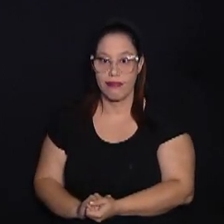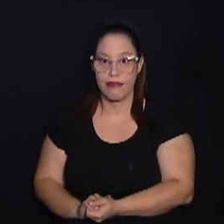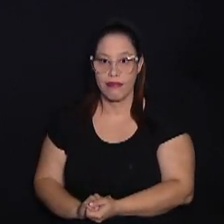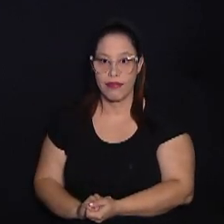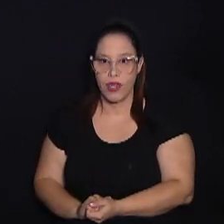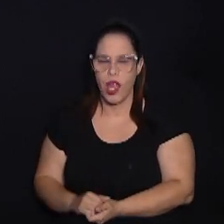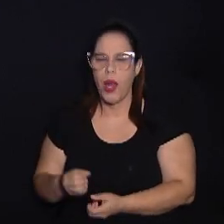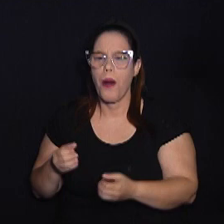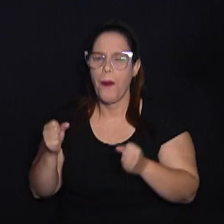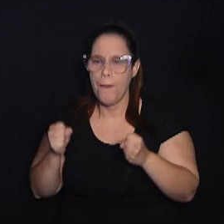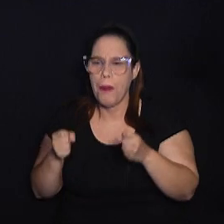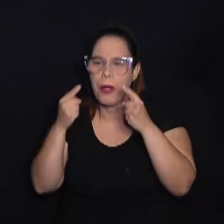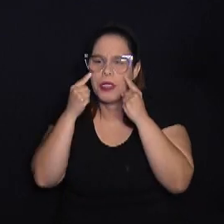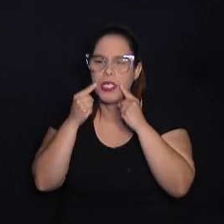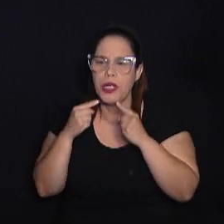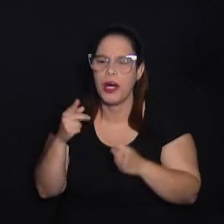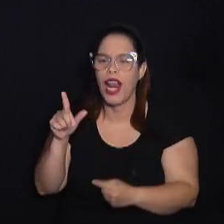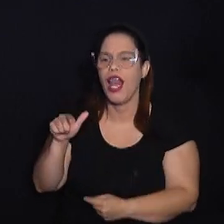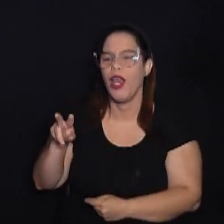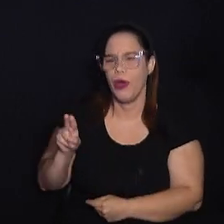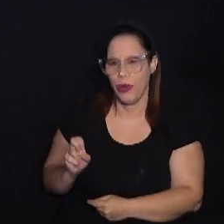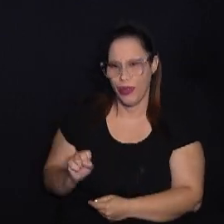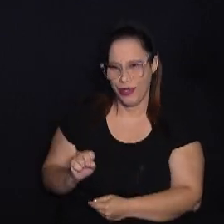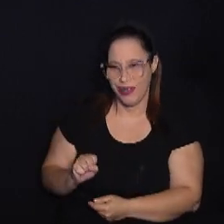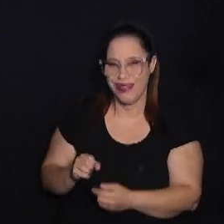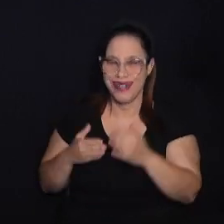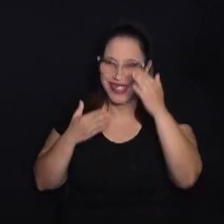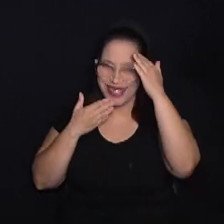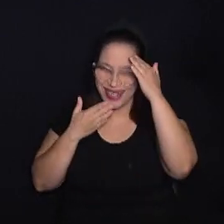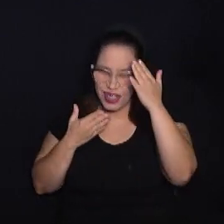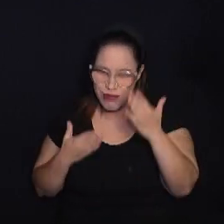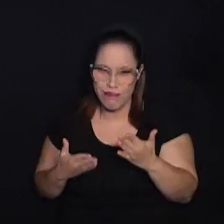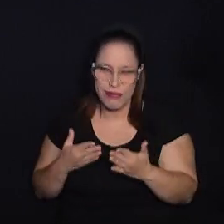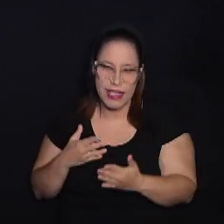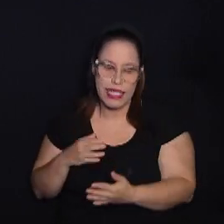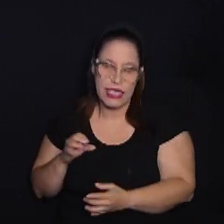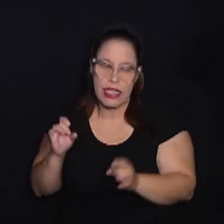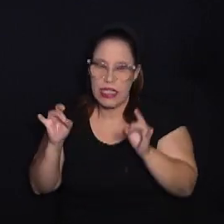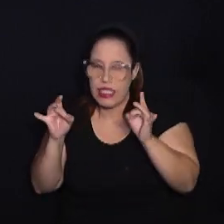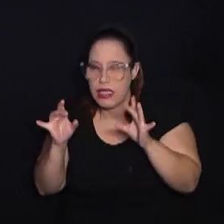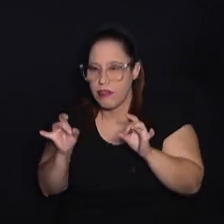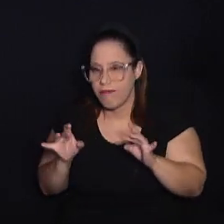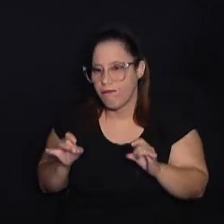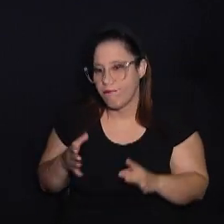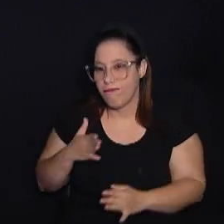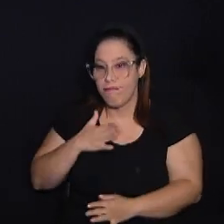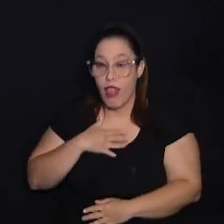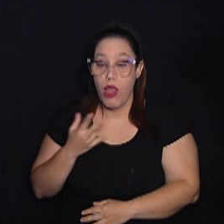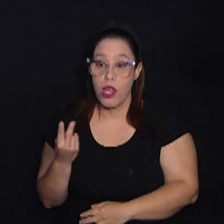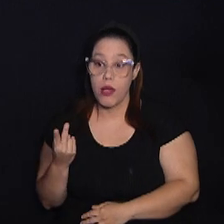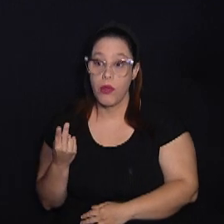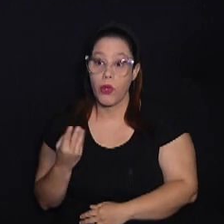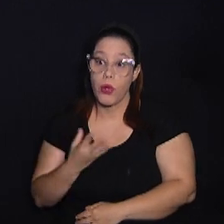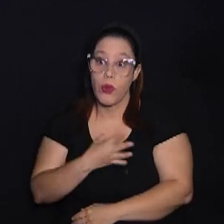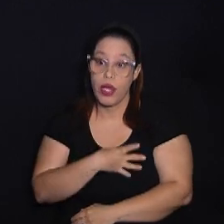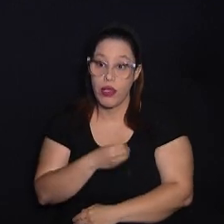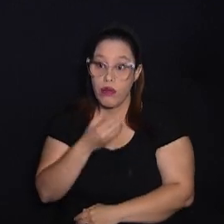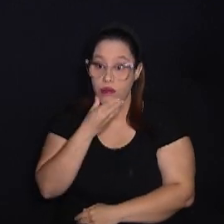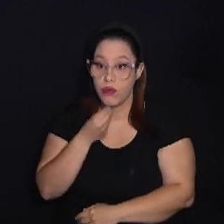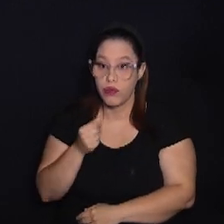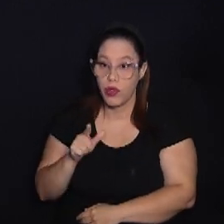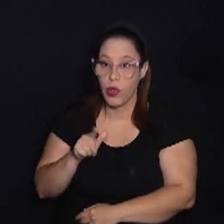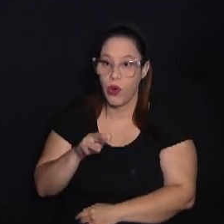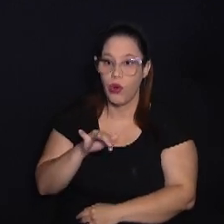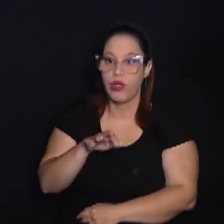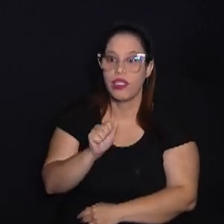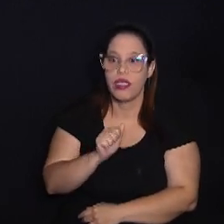Pode chorar agora, Lu, sua vez. Agradeço em especial aos meus dois filhos, Luciana